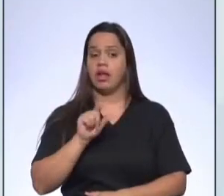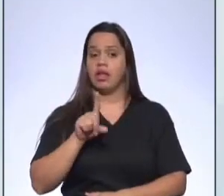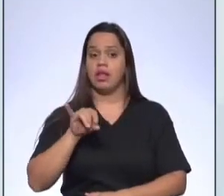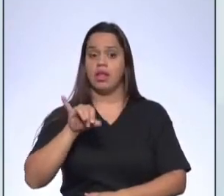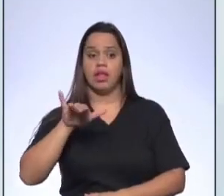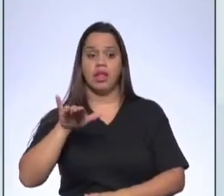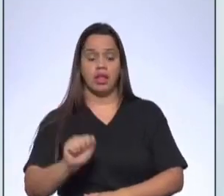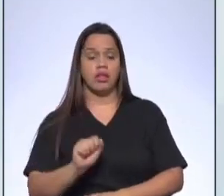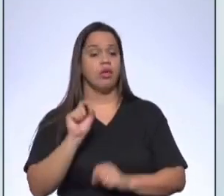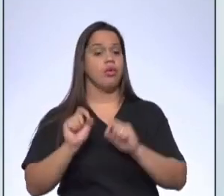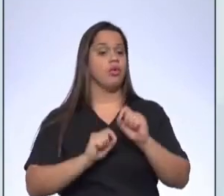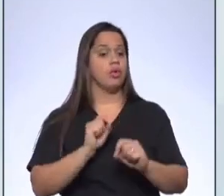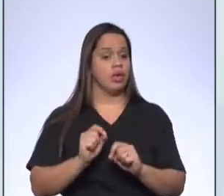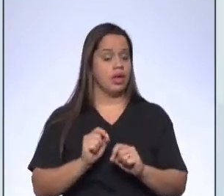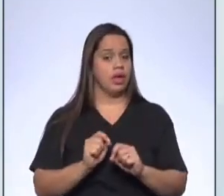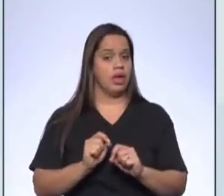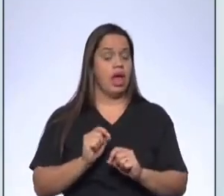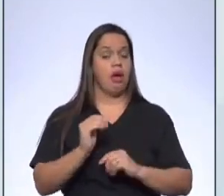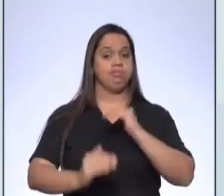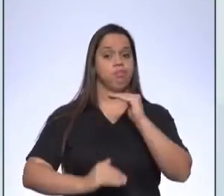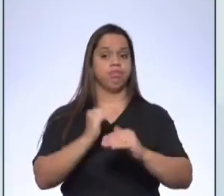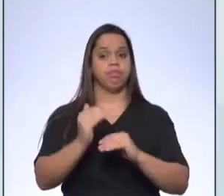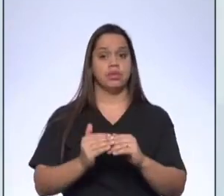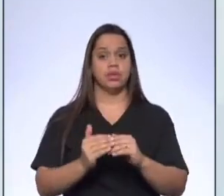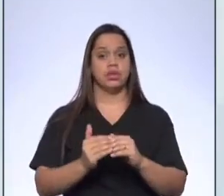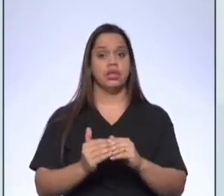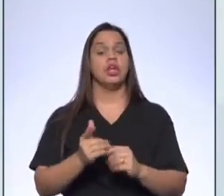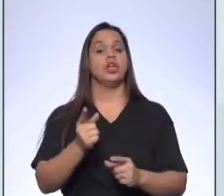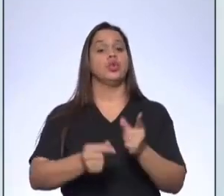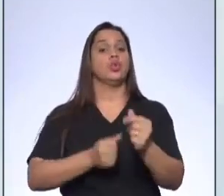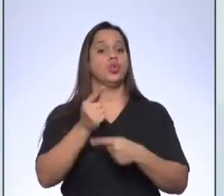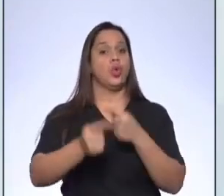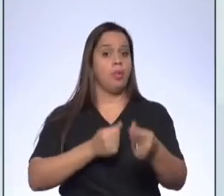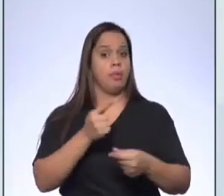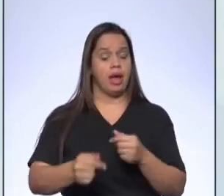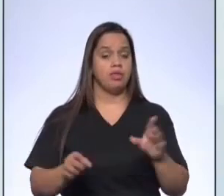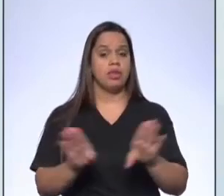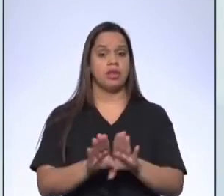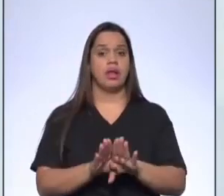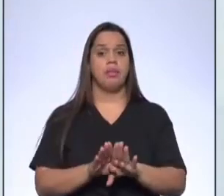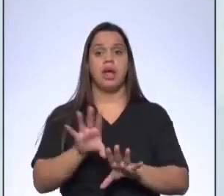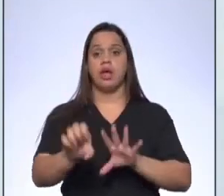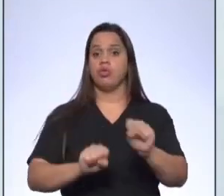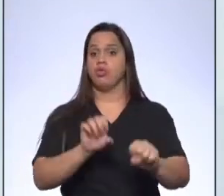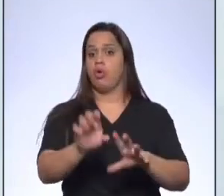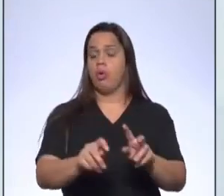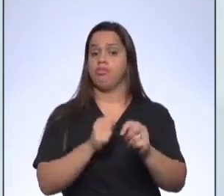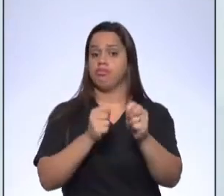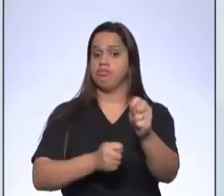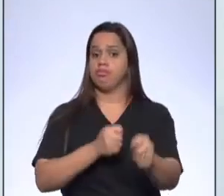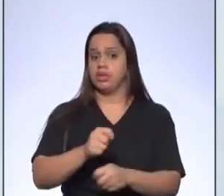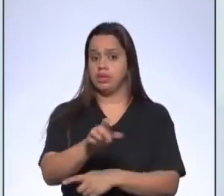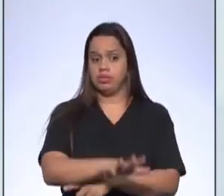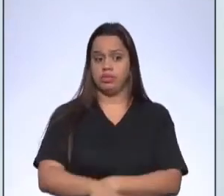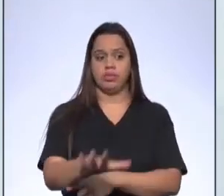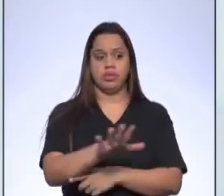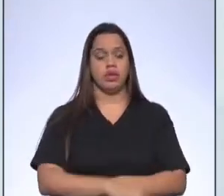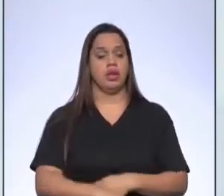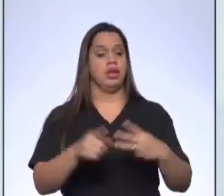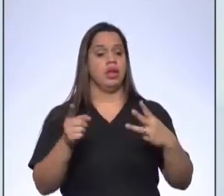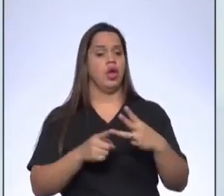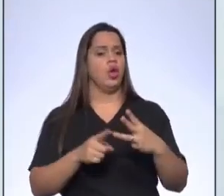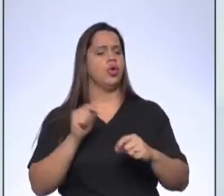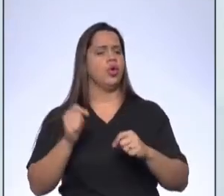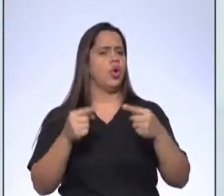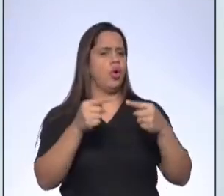do comércio e o domínio do território. De acordo com o texto, o que proporcionou o surgimento